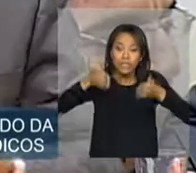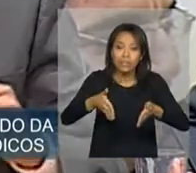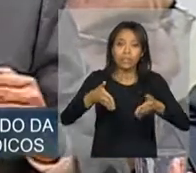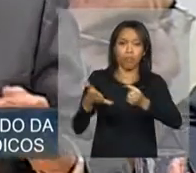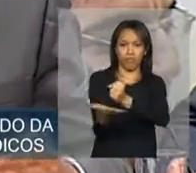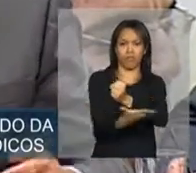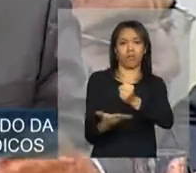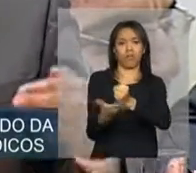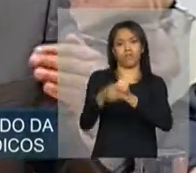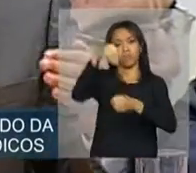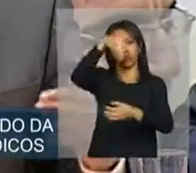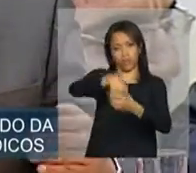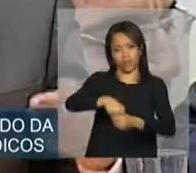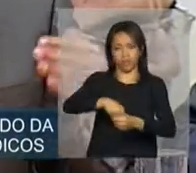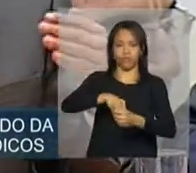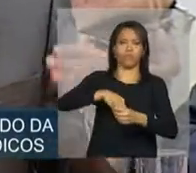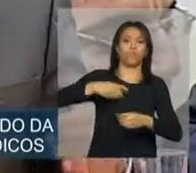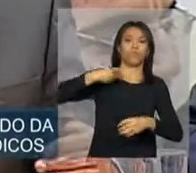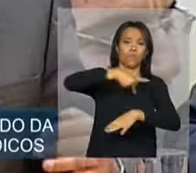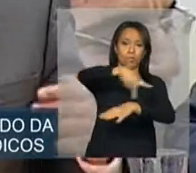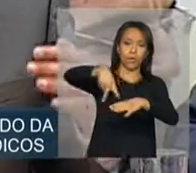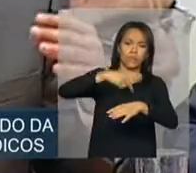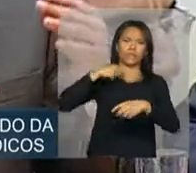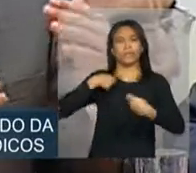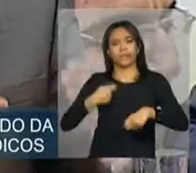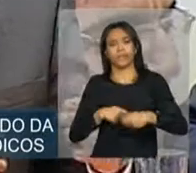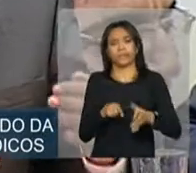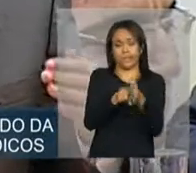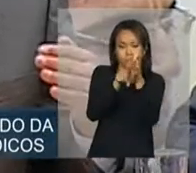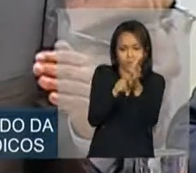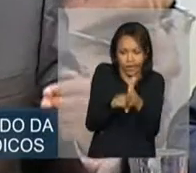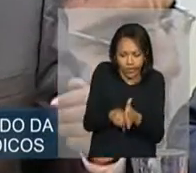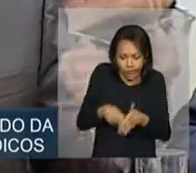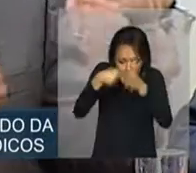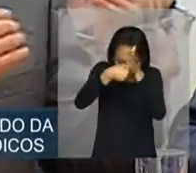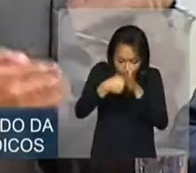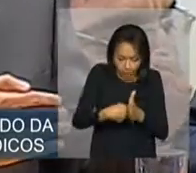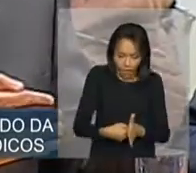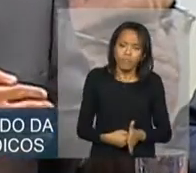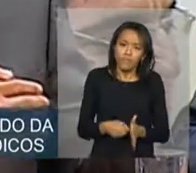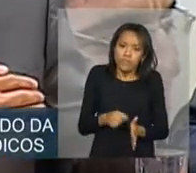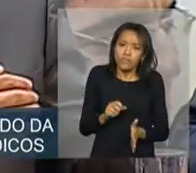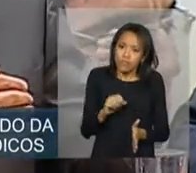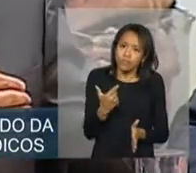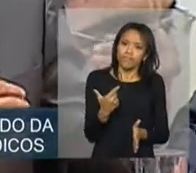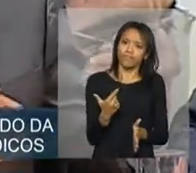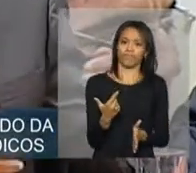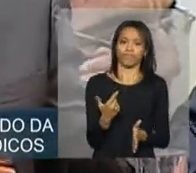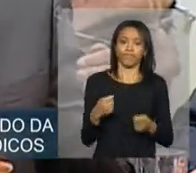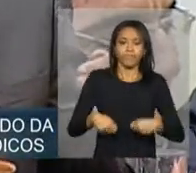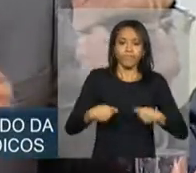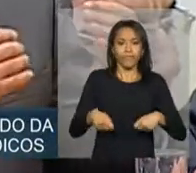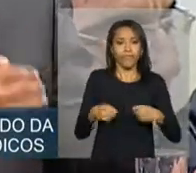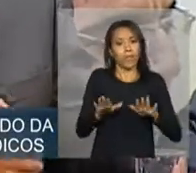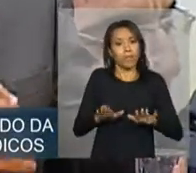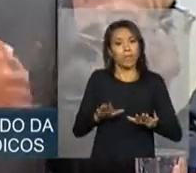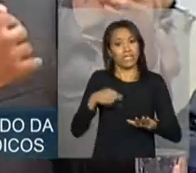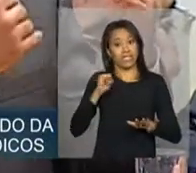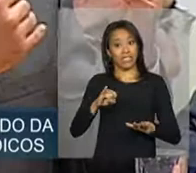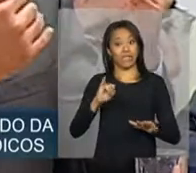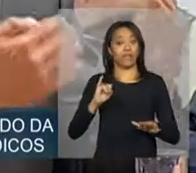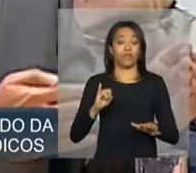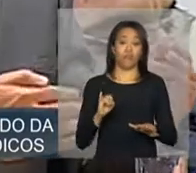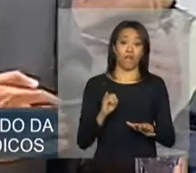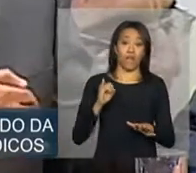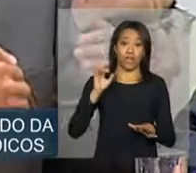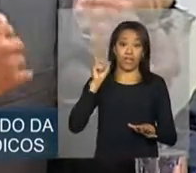nosso país e que você tem que ter estrutura exames exame de completar naquilo que você precisa ter né senão você começa a Gerar